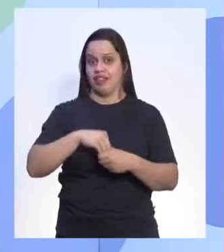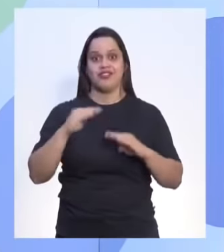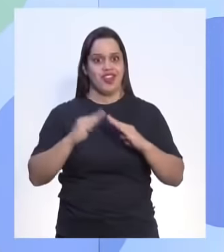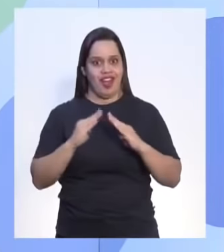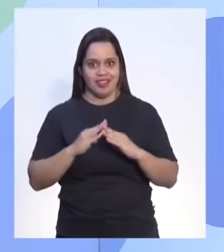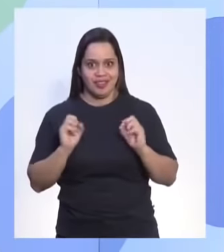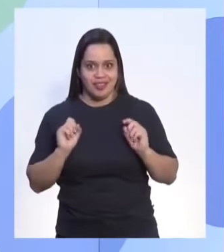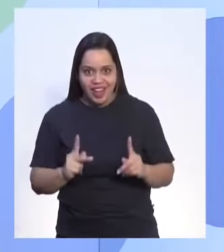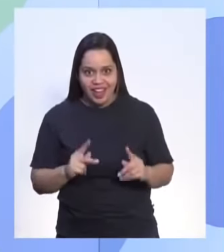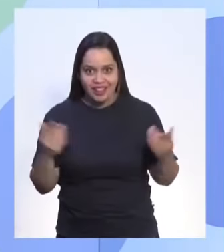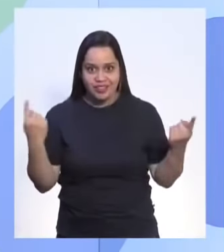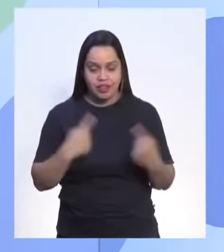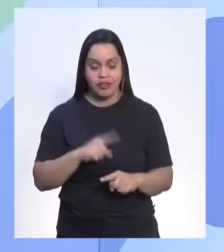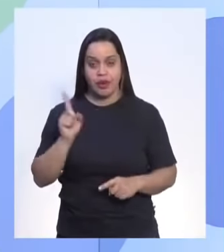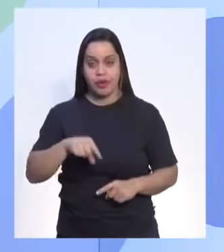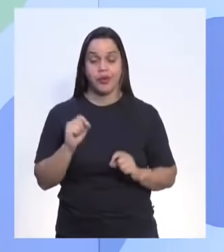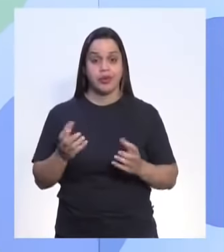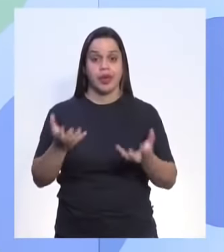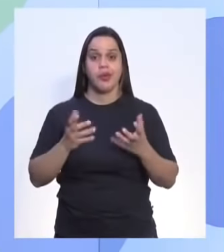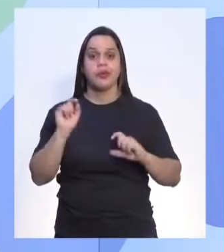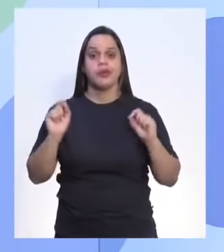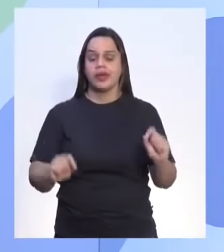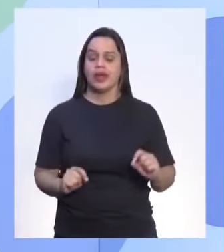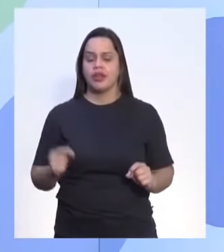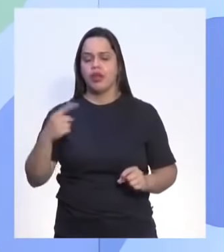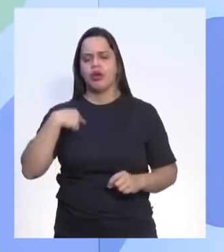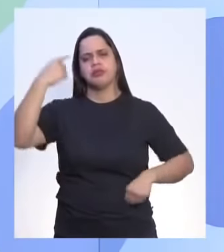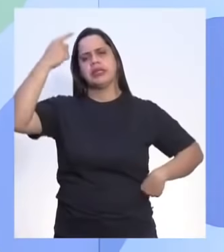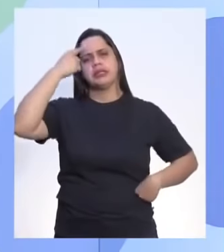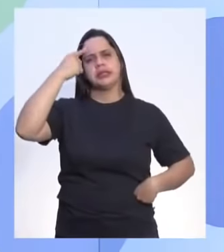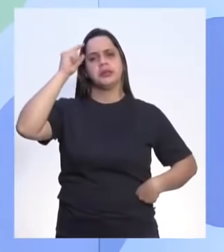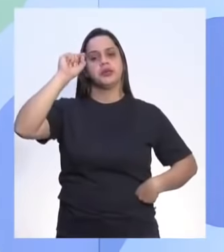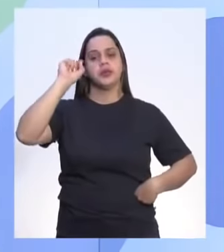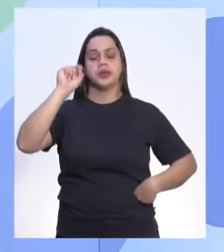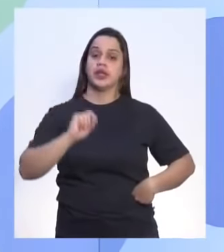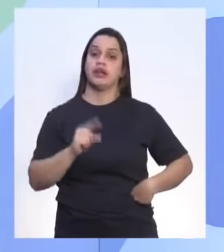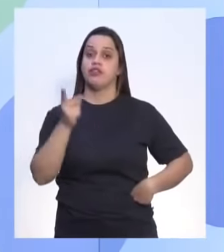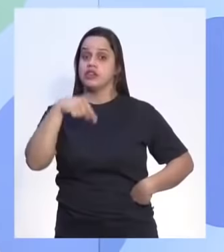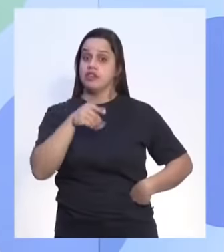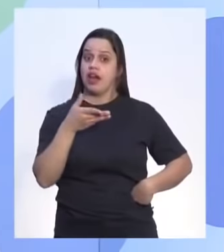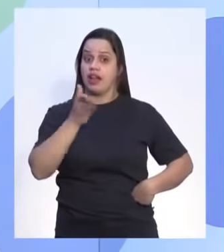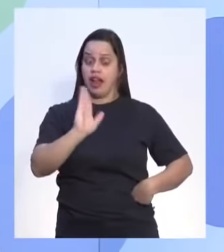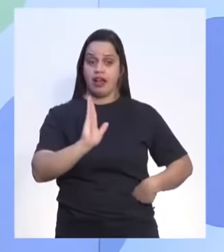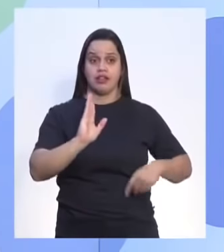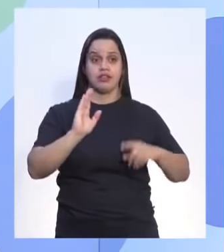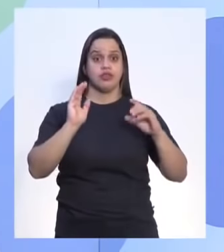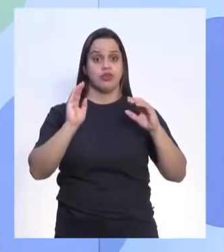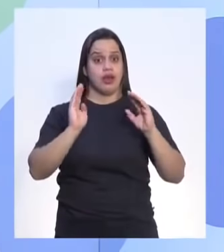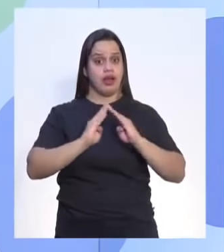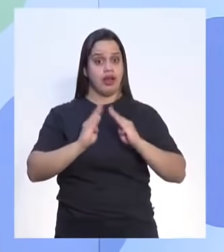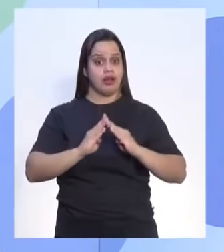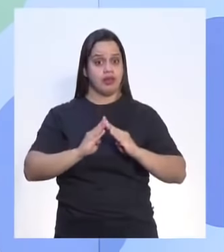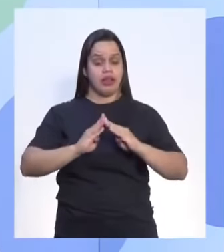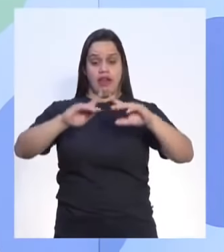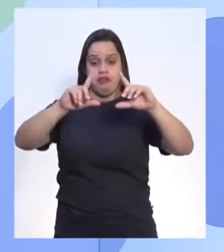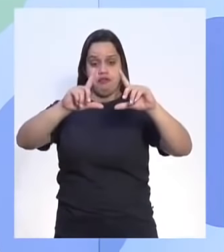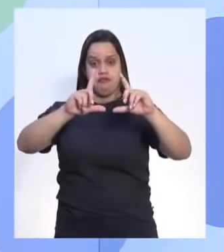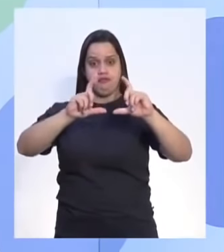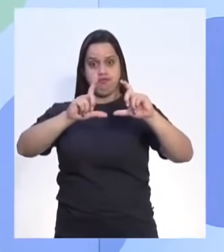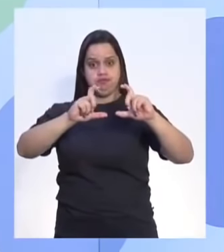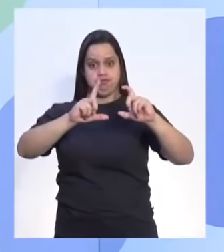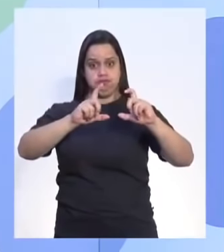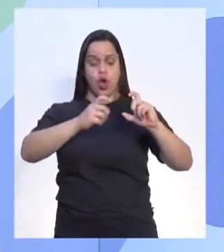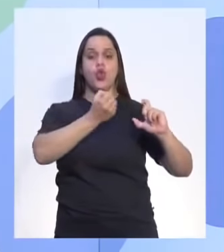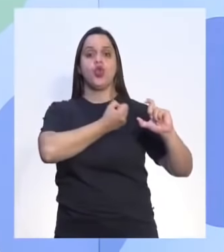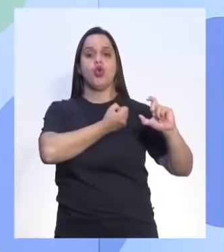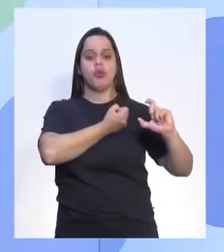casa. Beleza. O que nós queremos, né? O que nós pensamos aqui? Você vai lá, fotografa um número. E